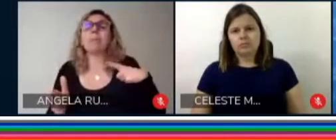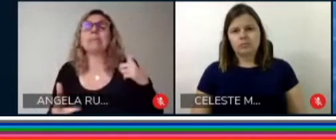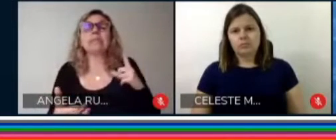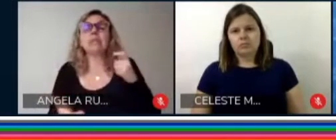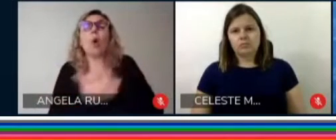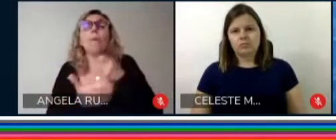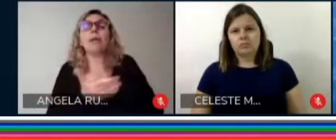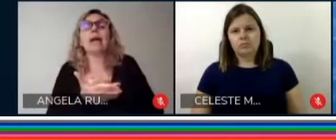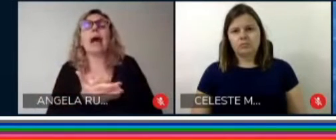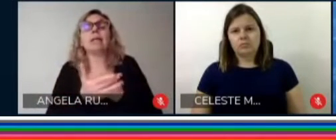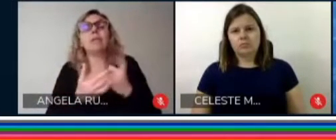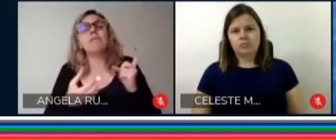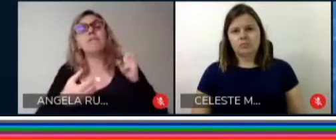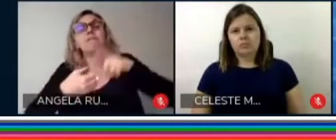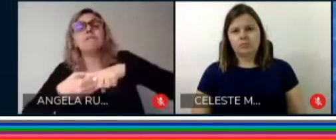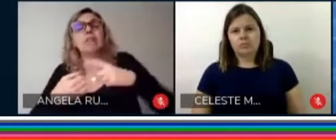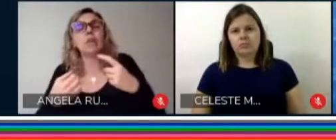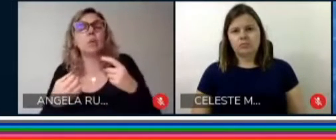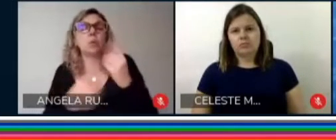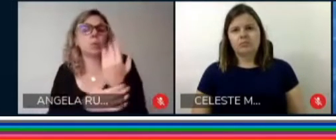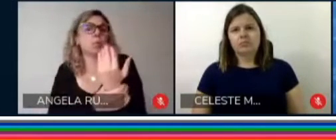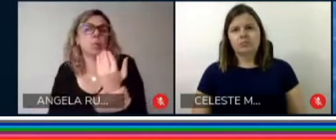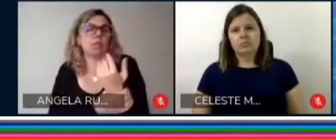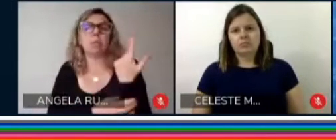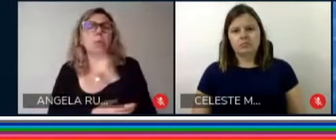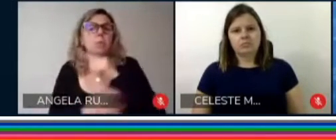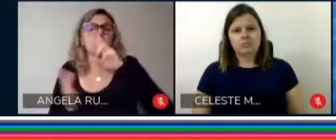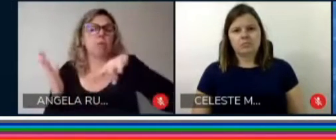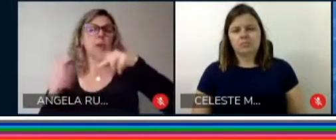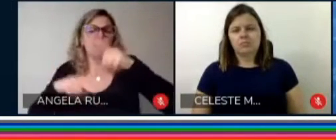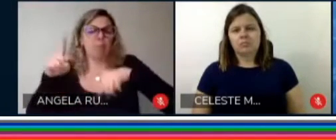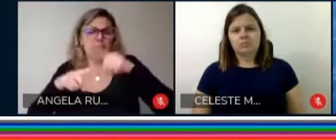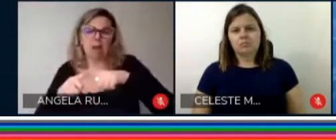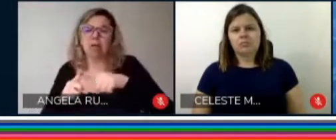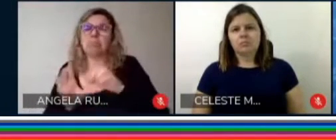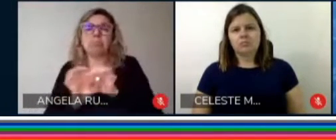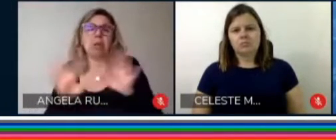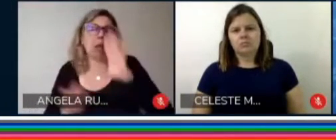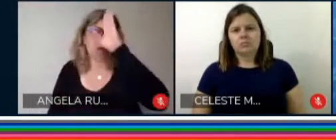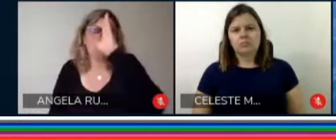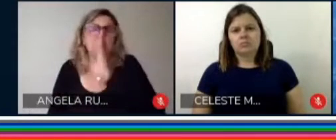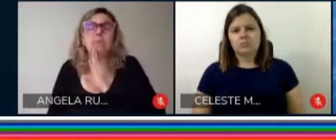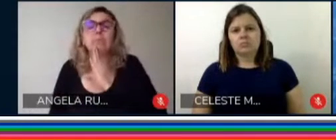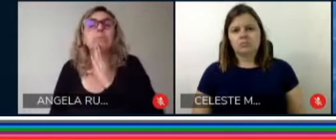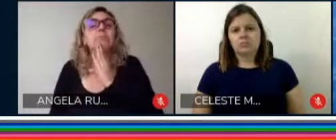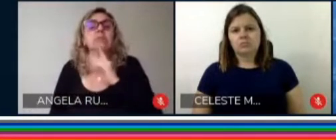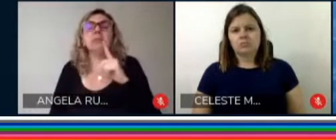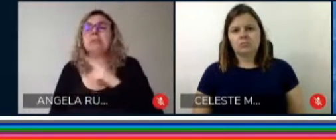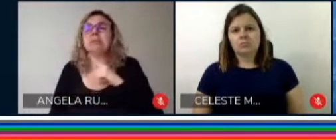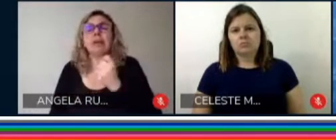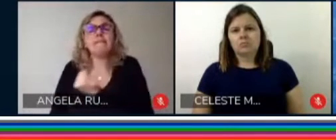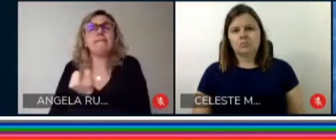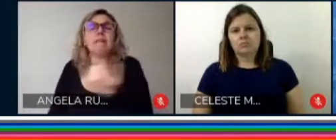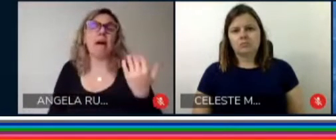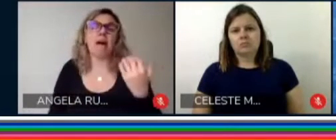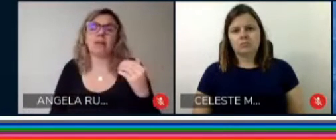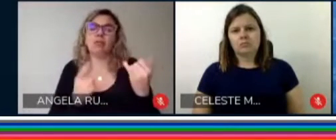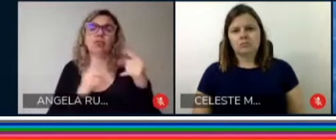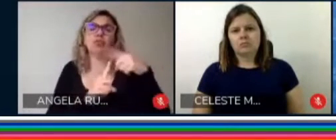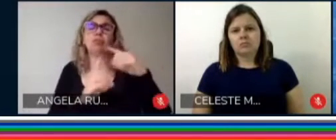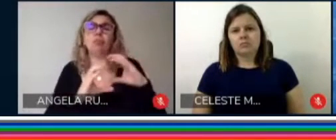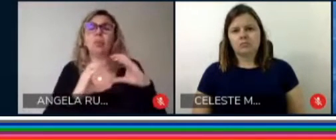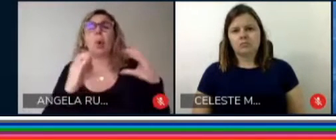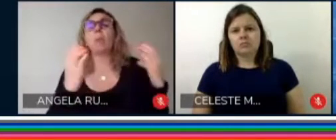com a universidade para fazer a leitura dos materiais, e ela está estruturada em diferentes comunidades, como por